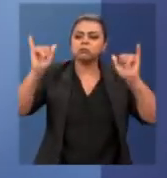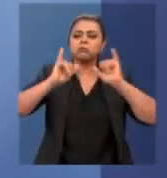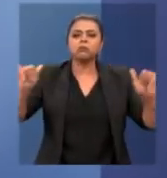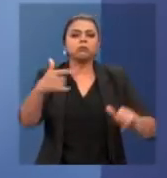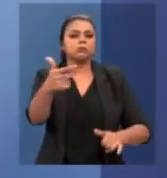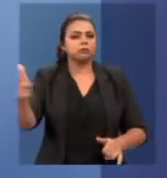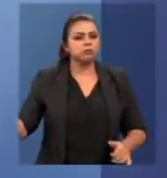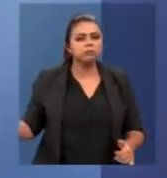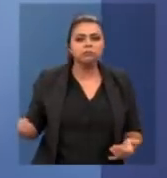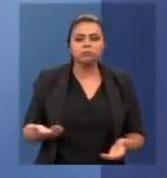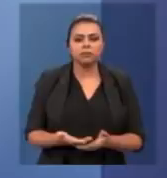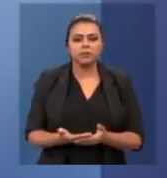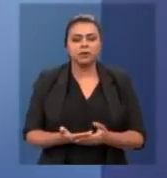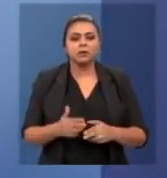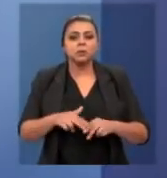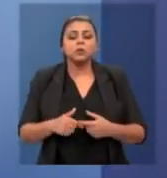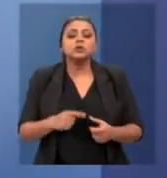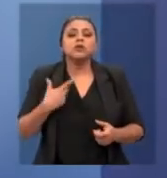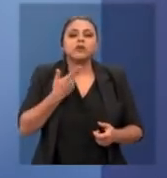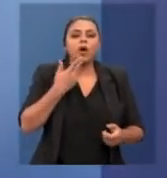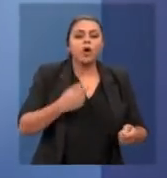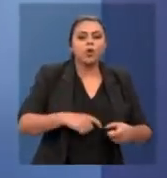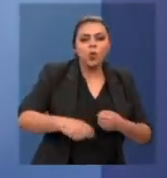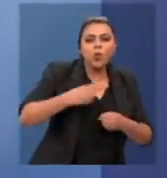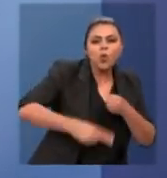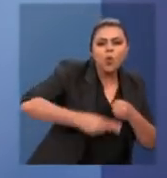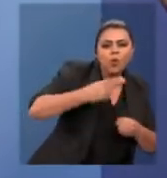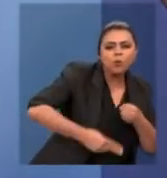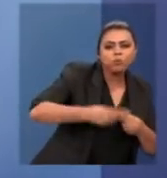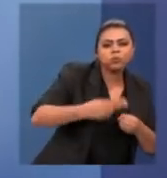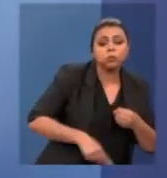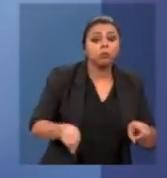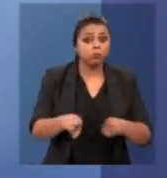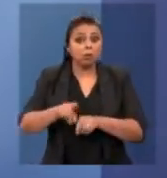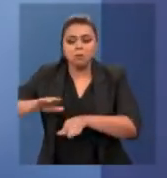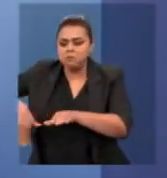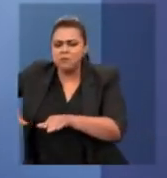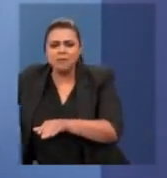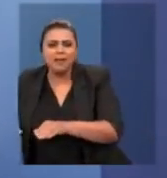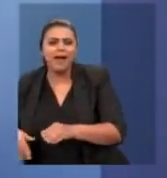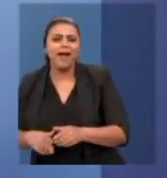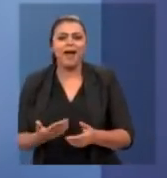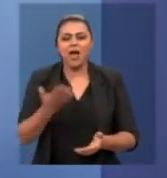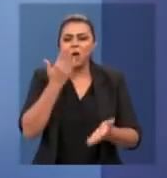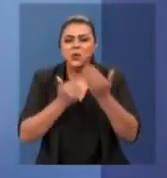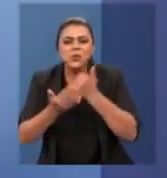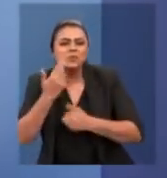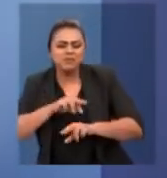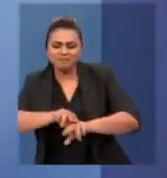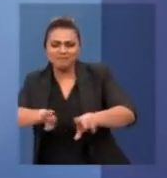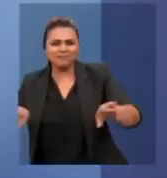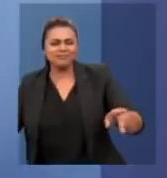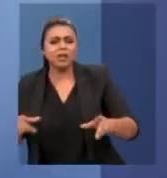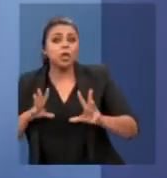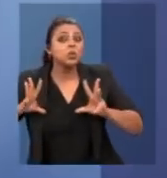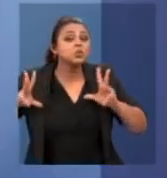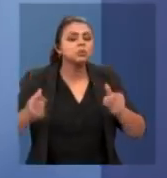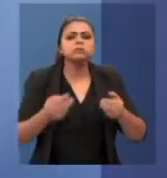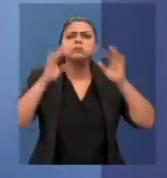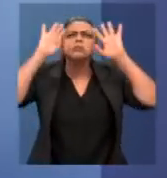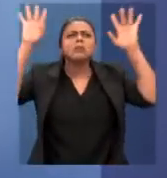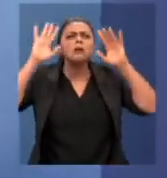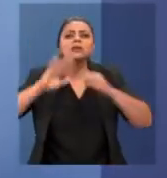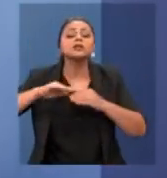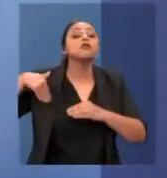e juntando desde a banda do congo até às praias a moqueca assumir tudo imagine esse estado lá